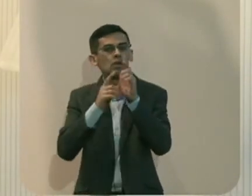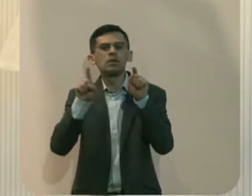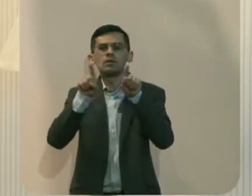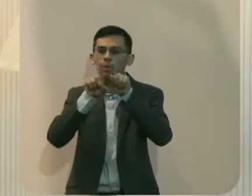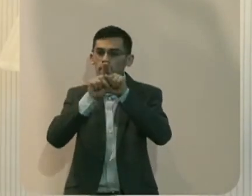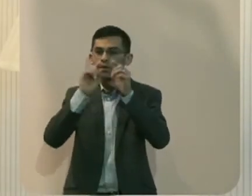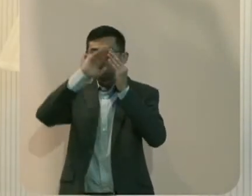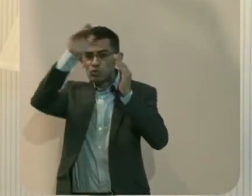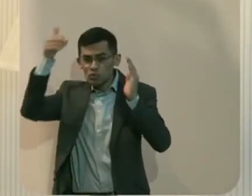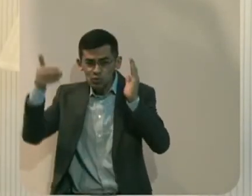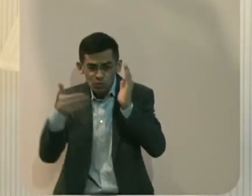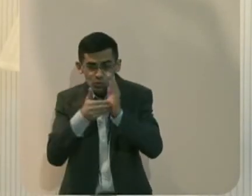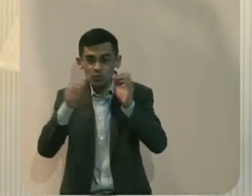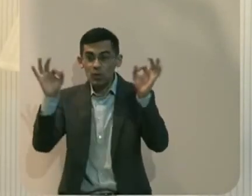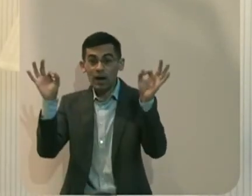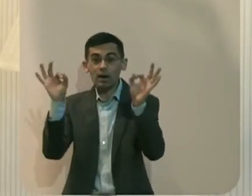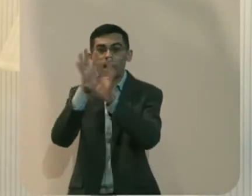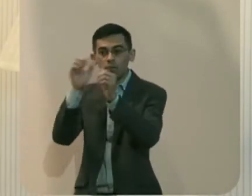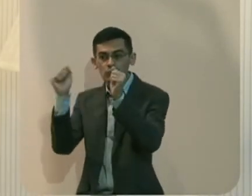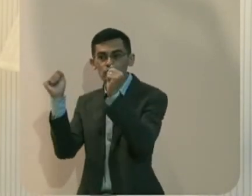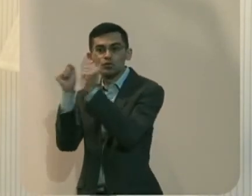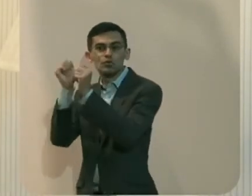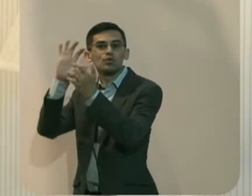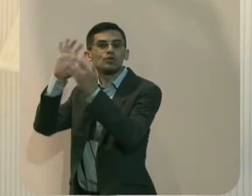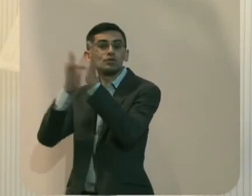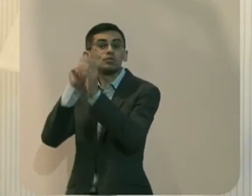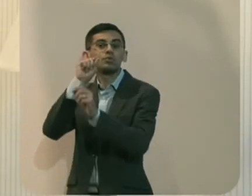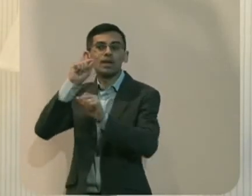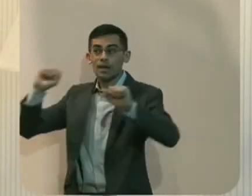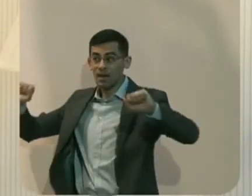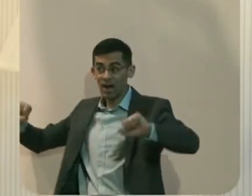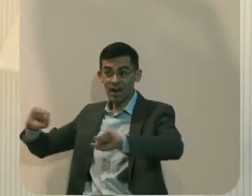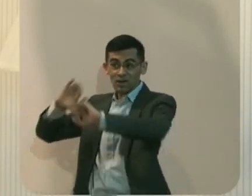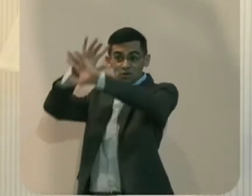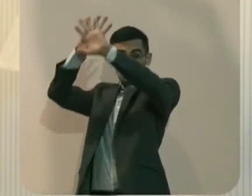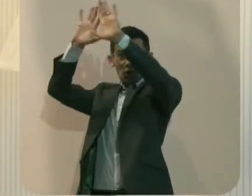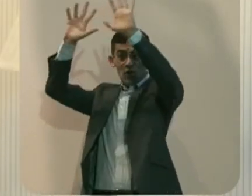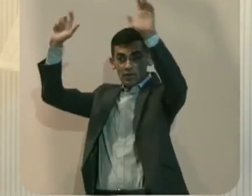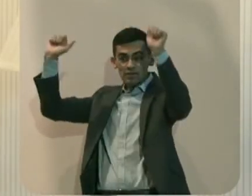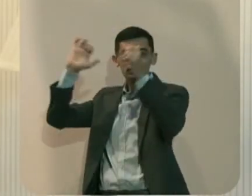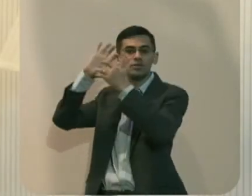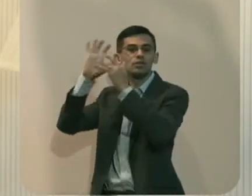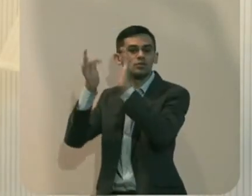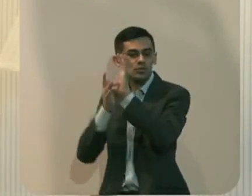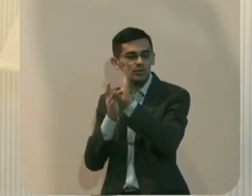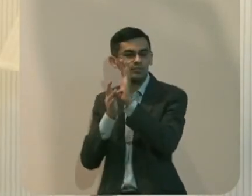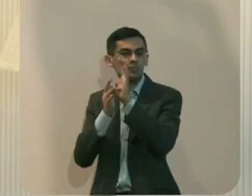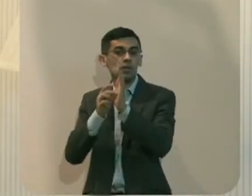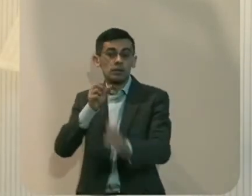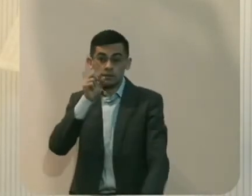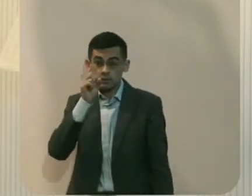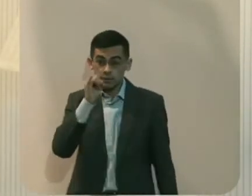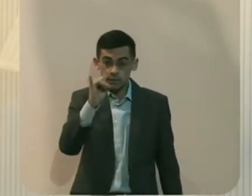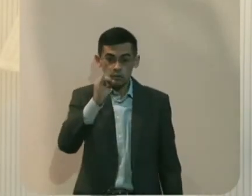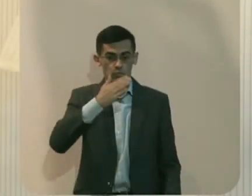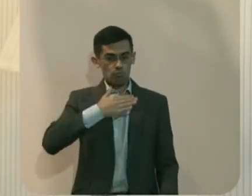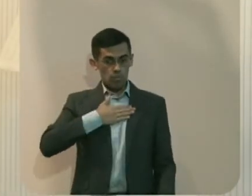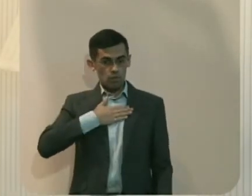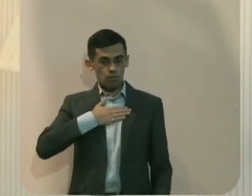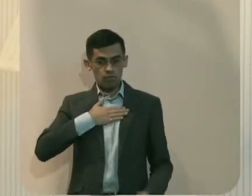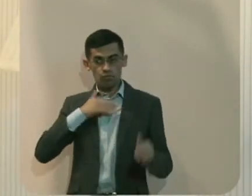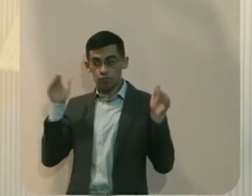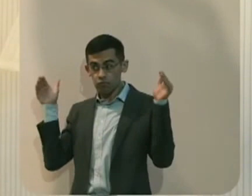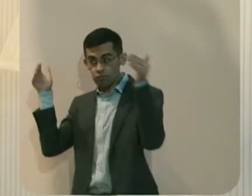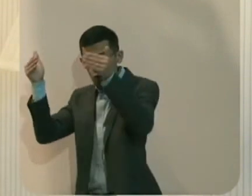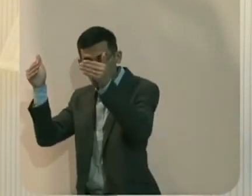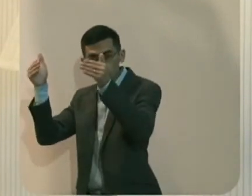em Jesus para a glória de Jesus. E esse é o sentido da palavra de Deus. Se o nosso foco está em